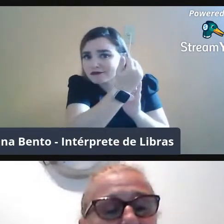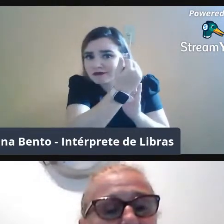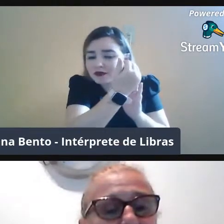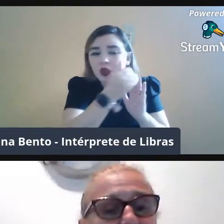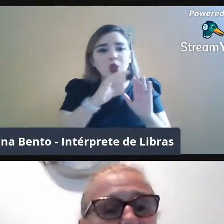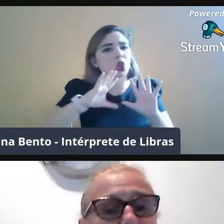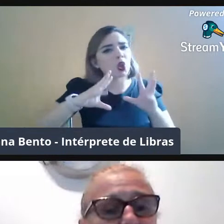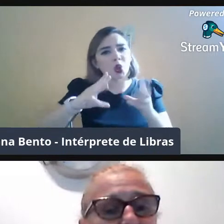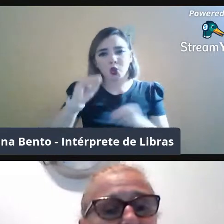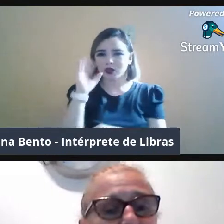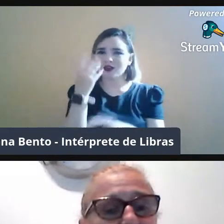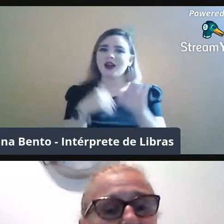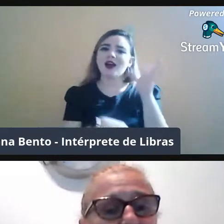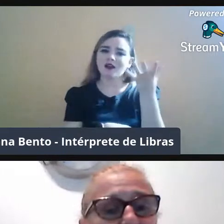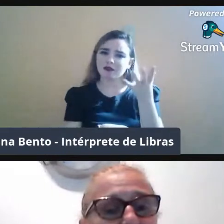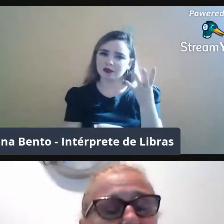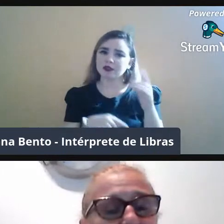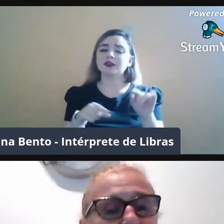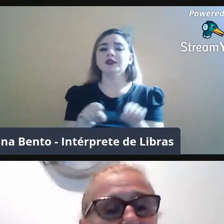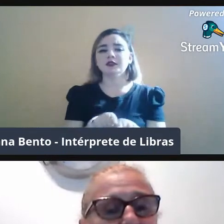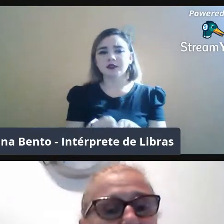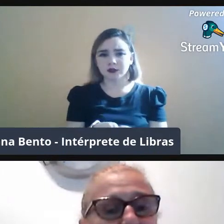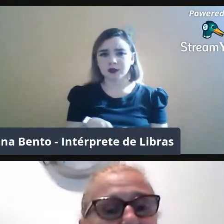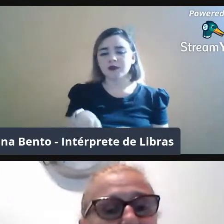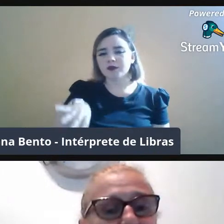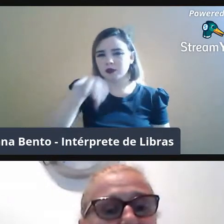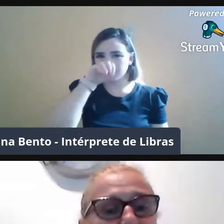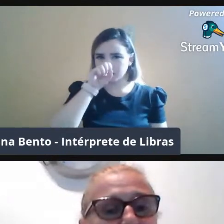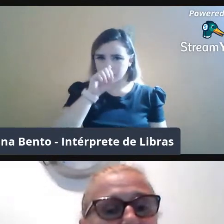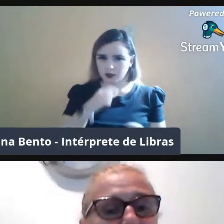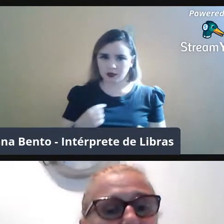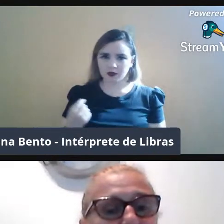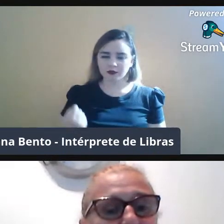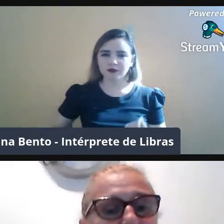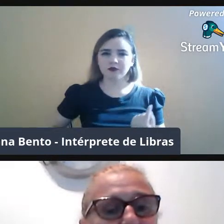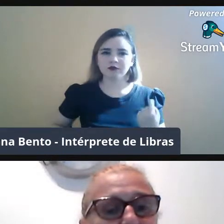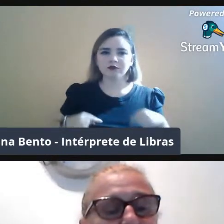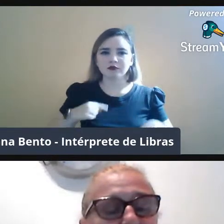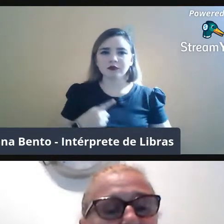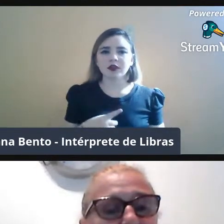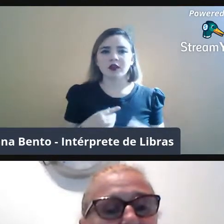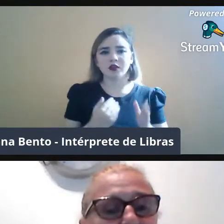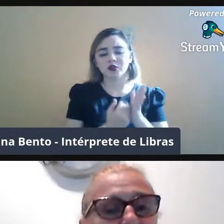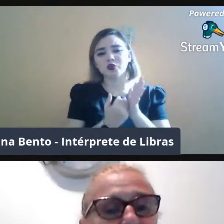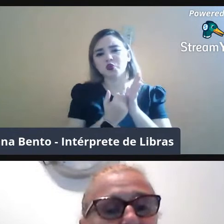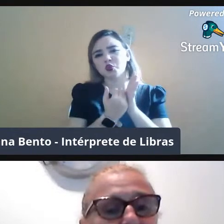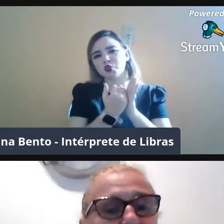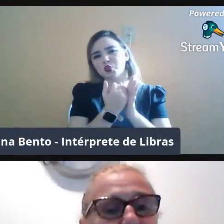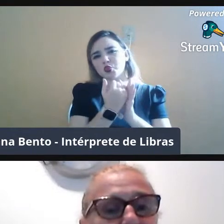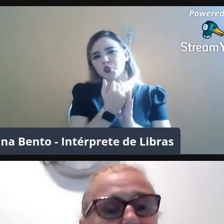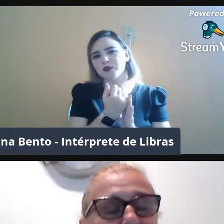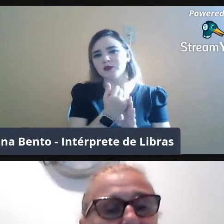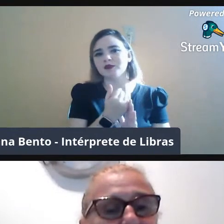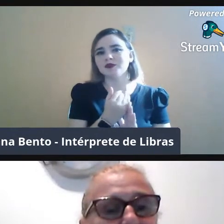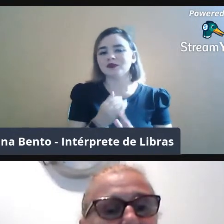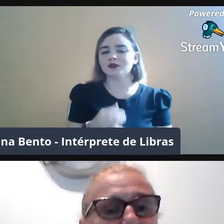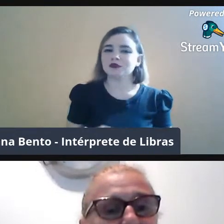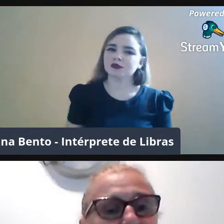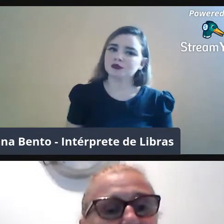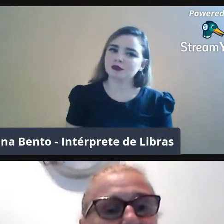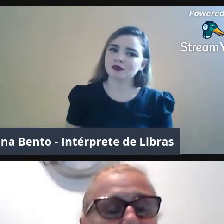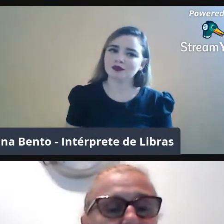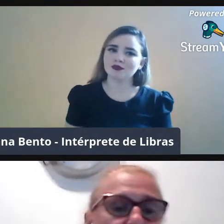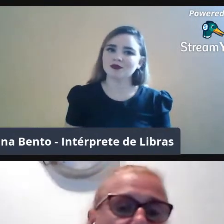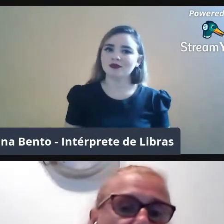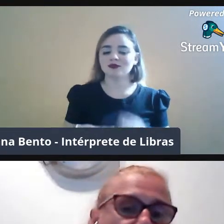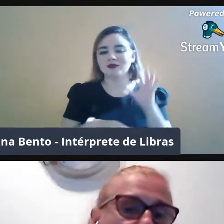fotossíntese, mas também respira. Então, a taxa de fotossíntese e respiração